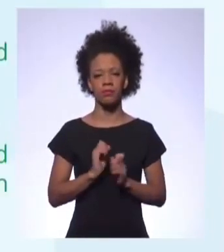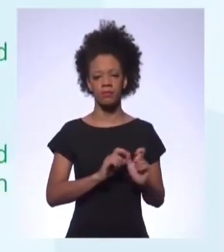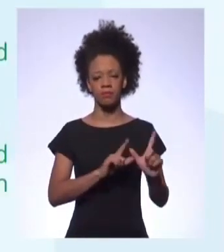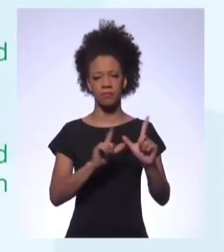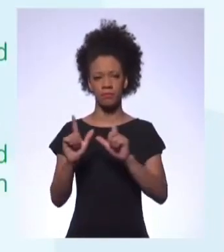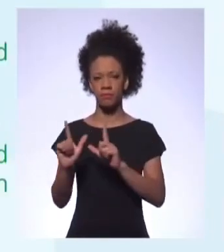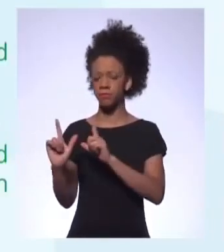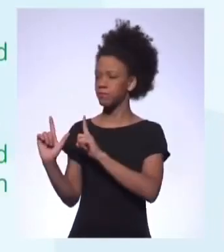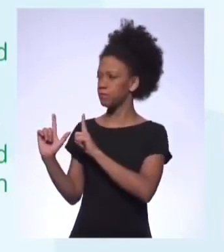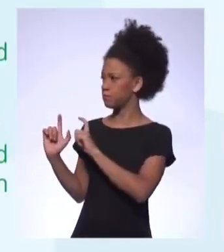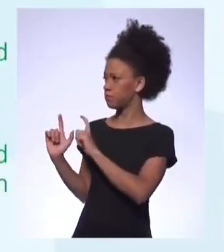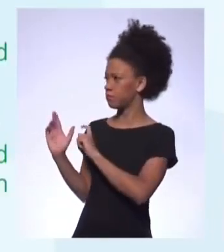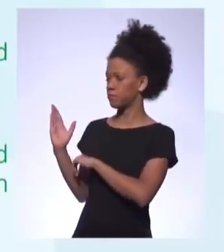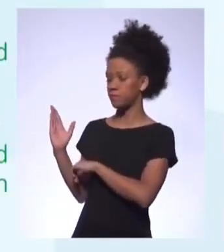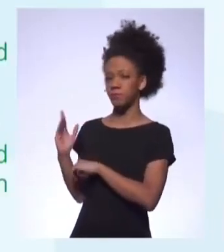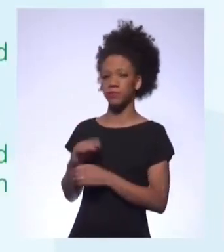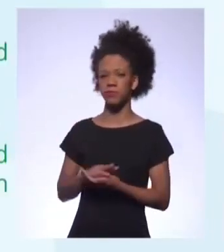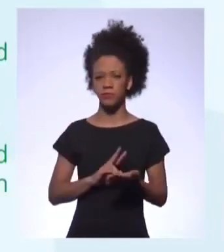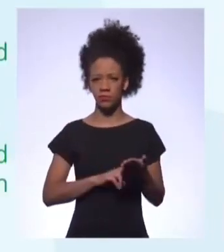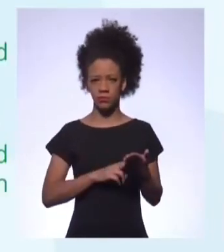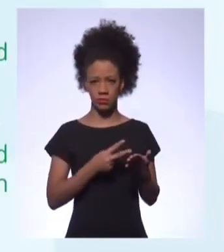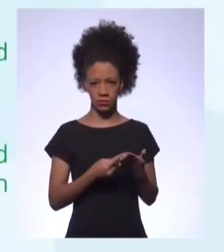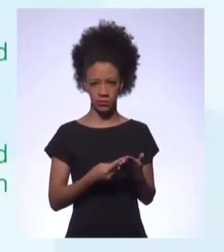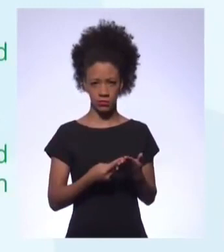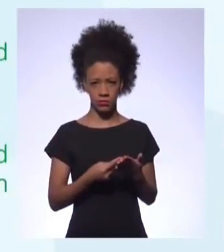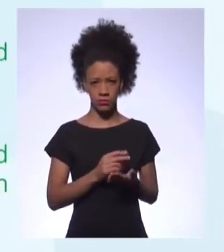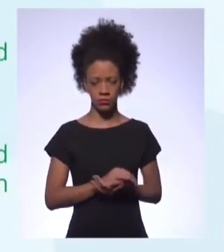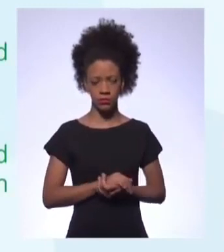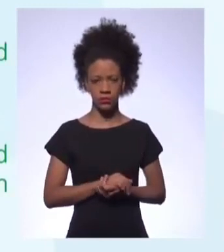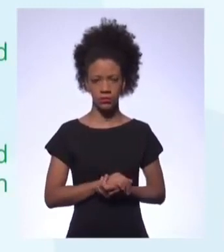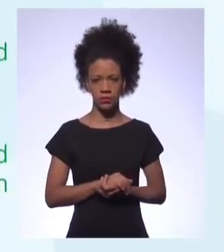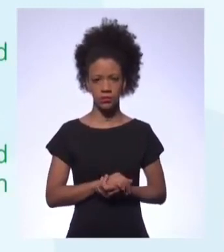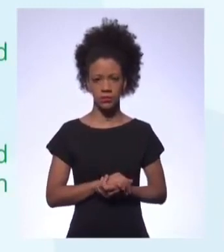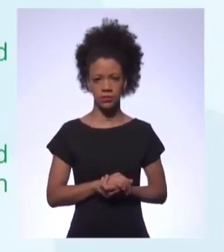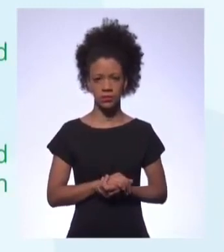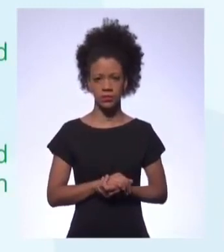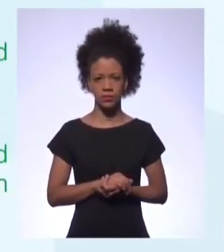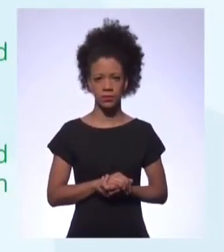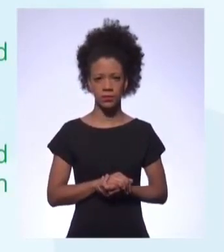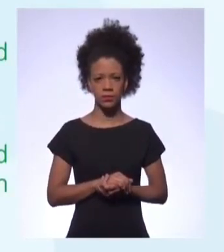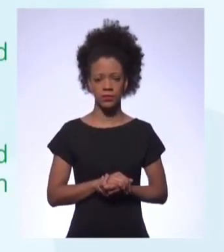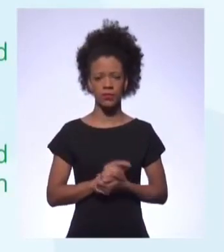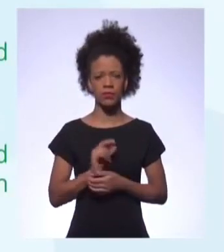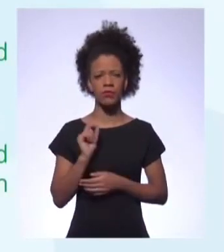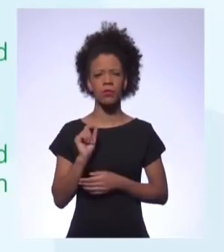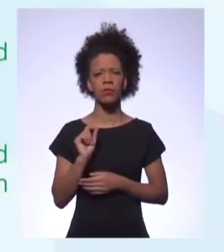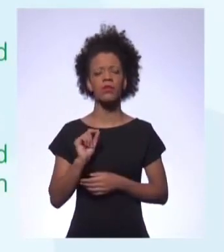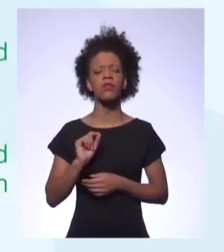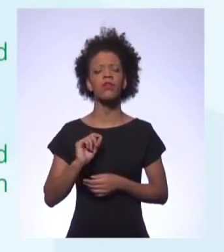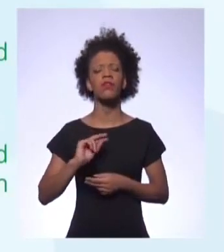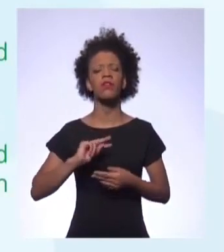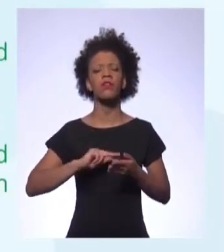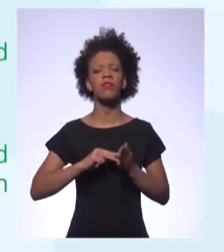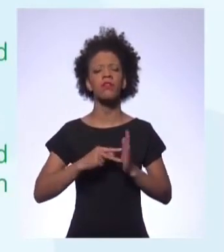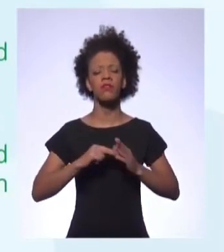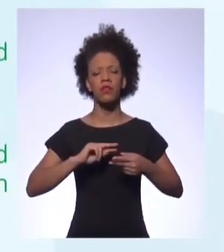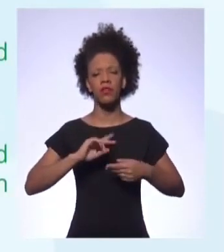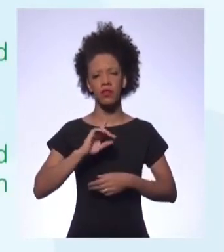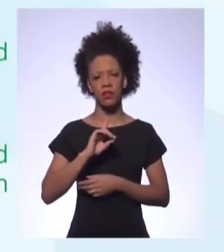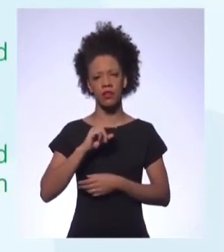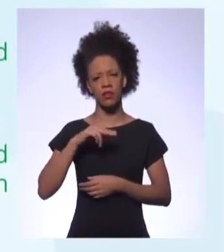print. Vamos traduzir, Ed? Sure. What is the DNA? O que é o DNA? DNA